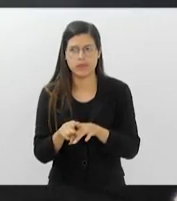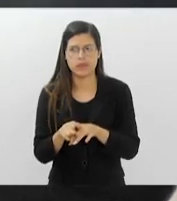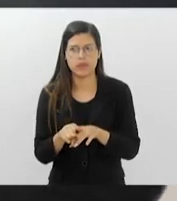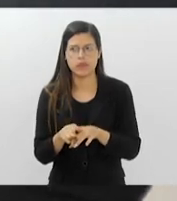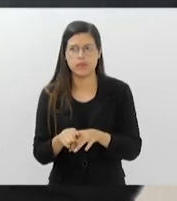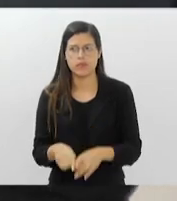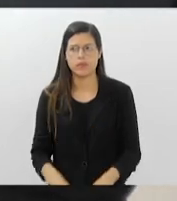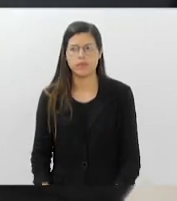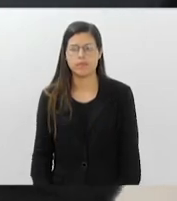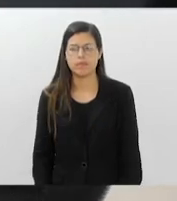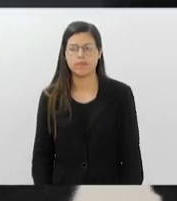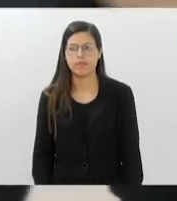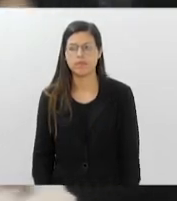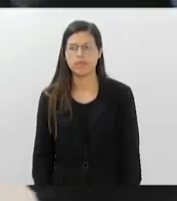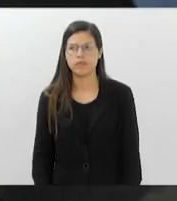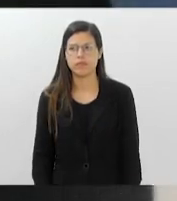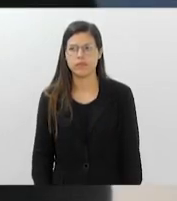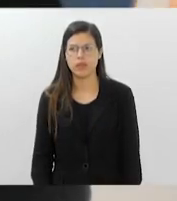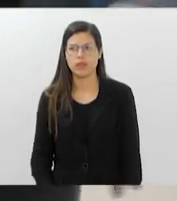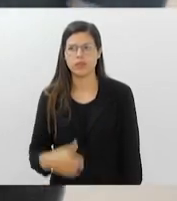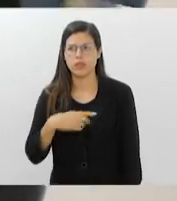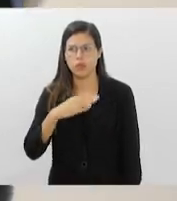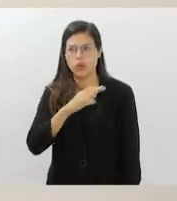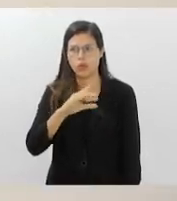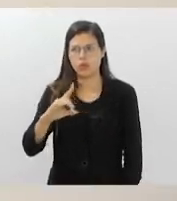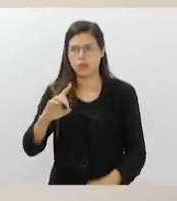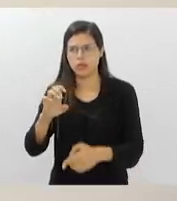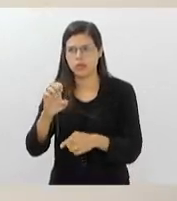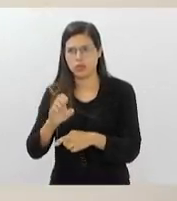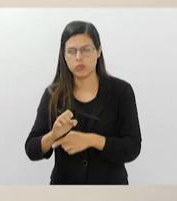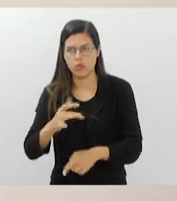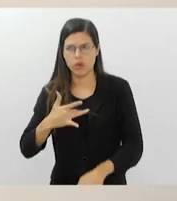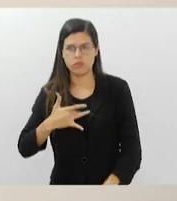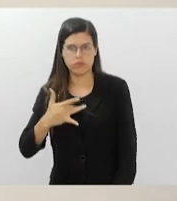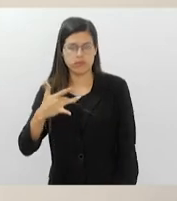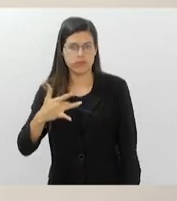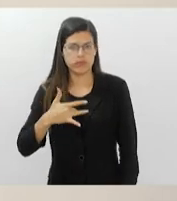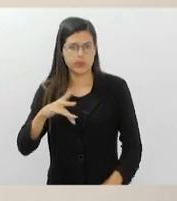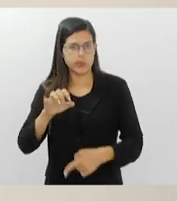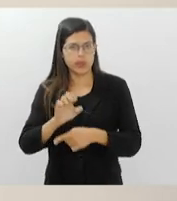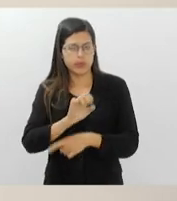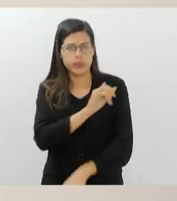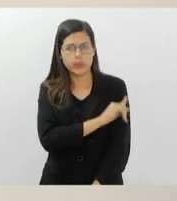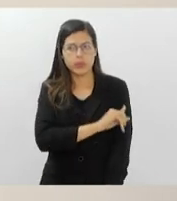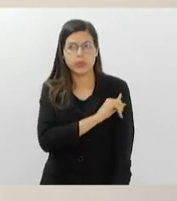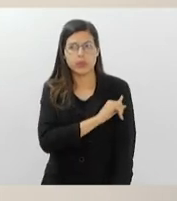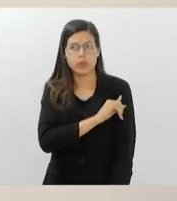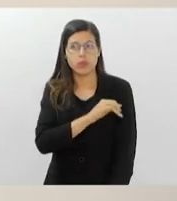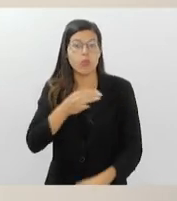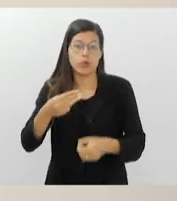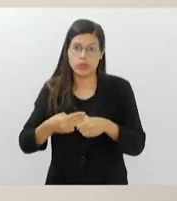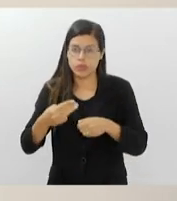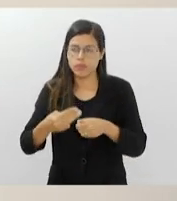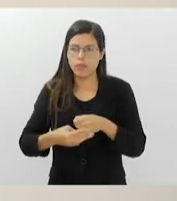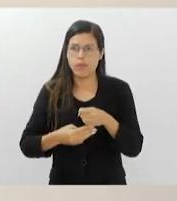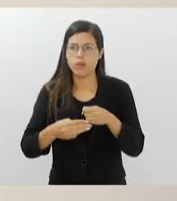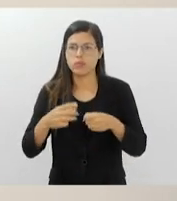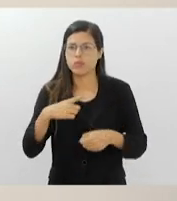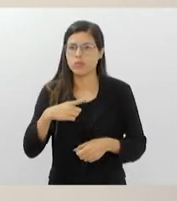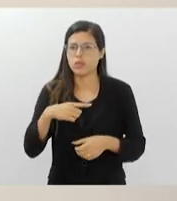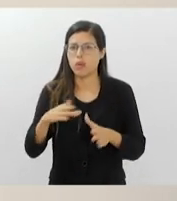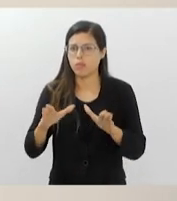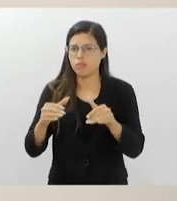eh a gente tem uma coordenação Estadual aqui de tuberculose no Rio de Janeiro uma coordenação Municipal que tem um corpo técnico muito